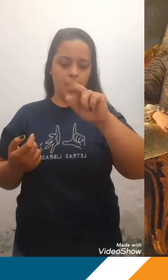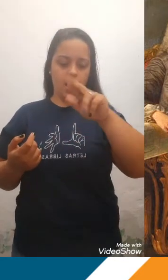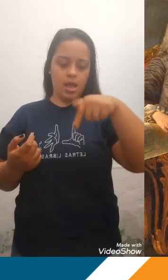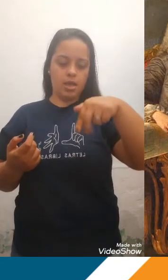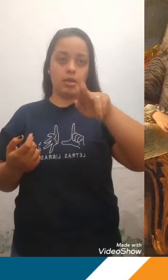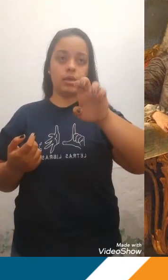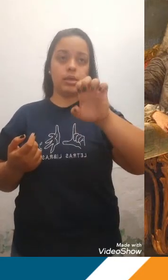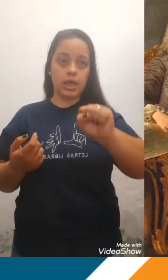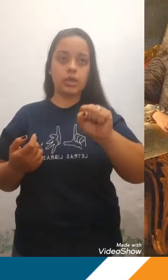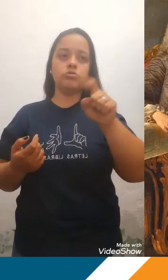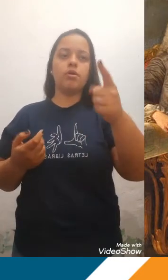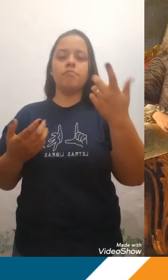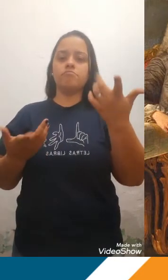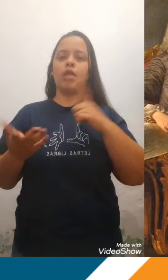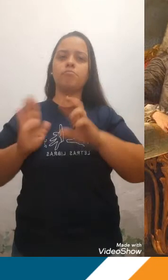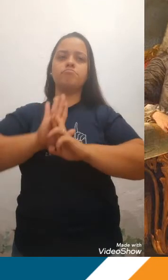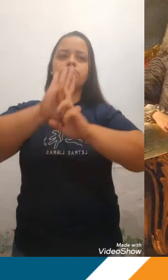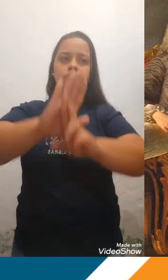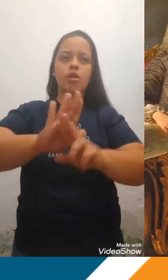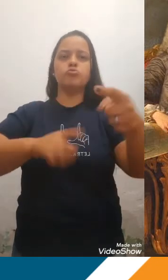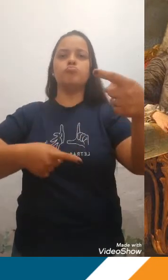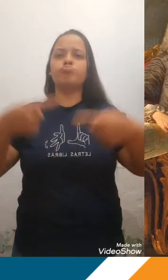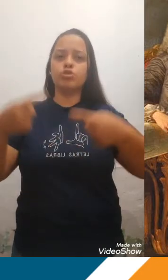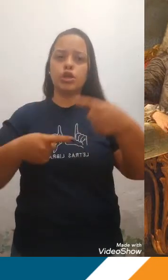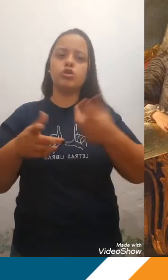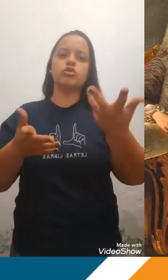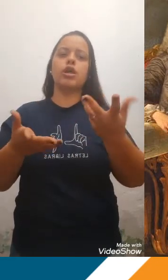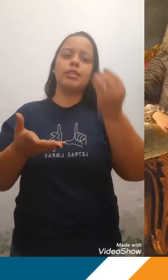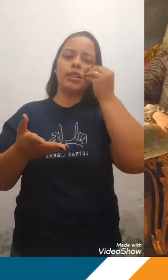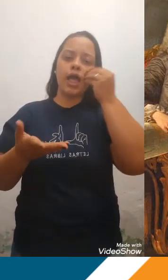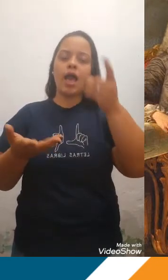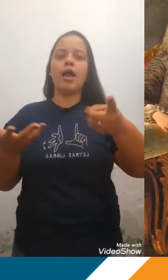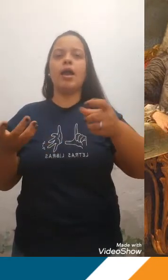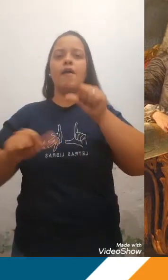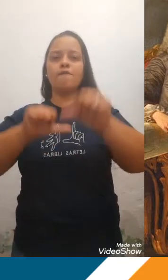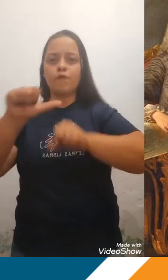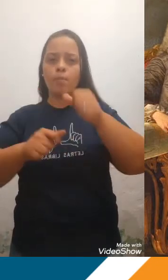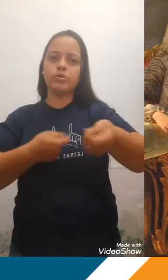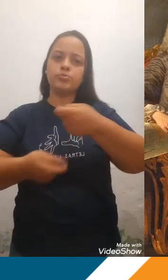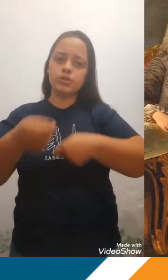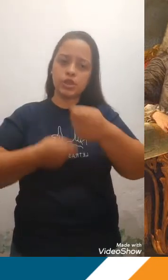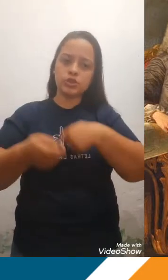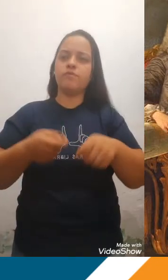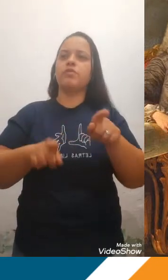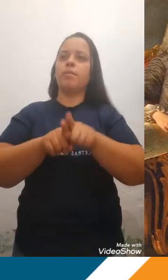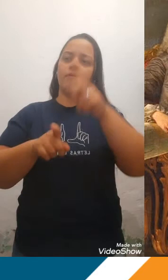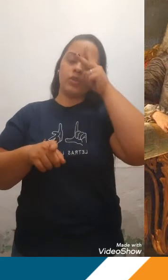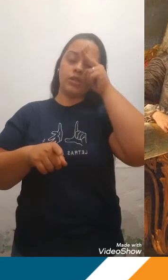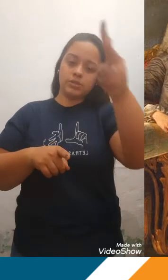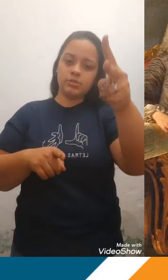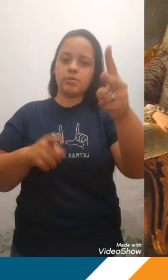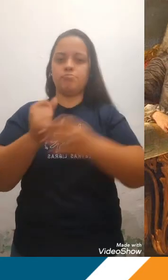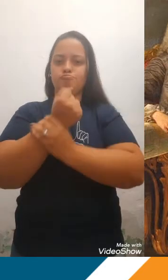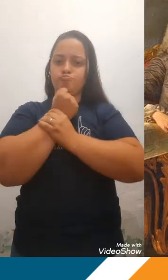de Pombal esteve à frente dessa política que buscou aliar reformas administrativas e o fortalecimento do Estado monárquico entre